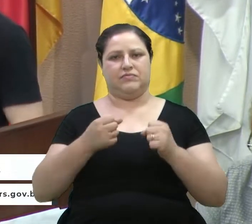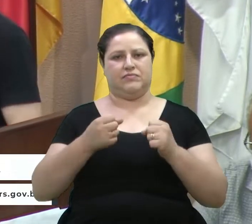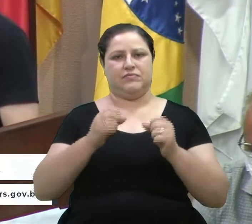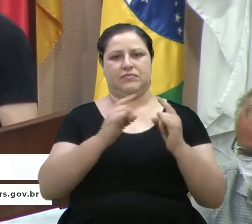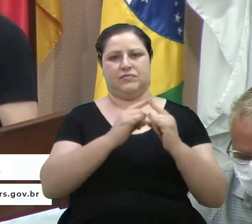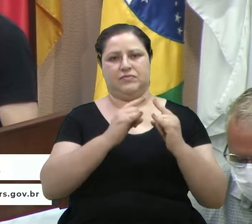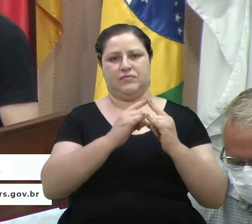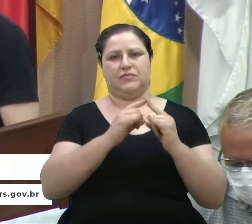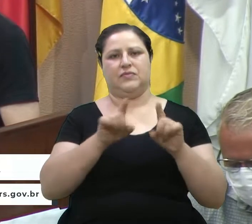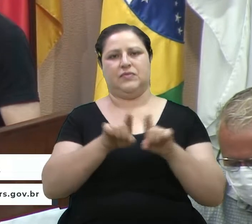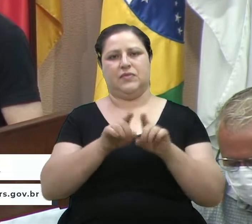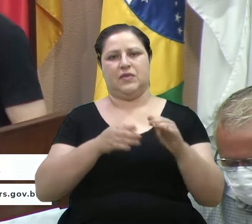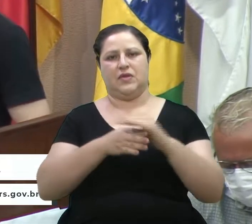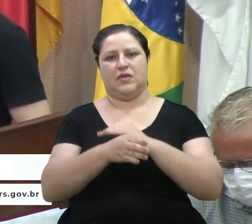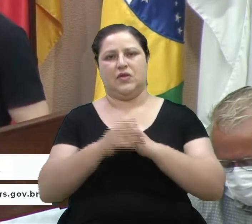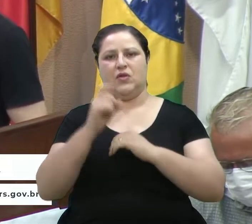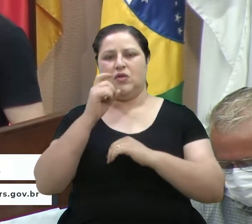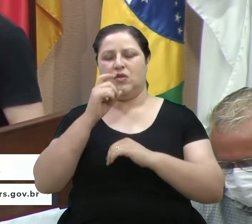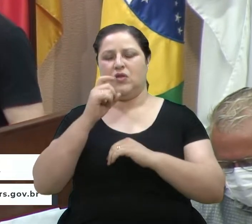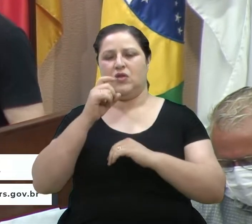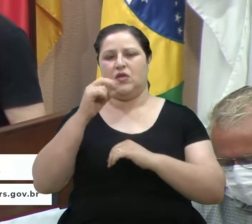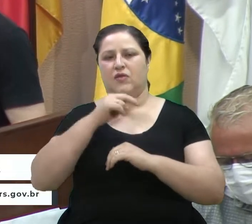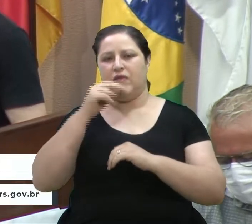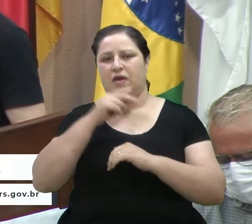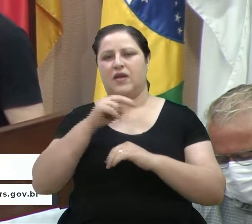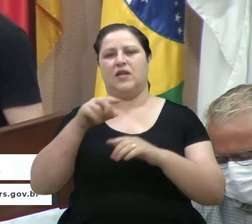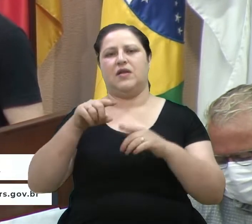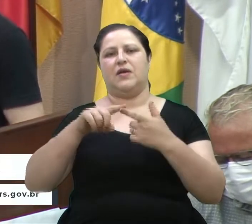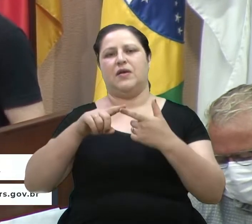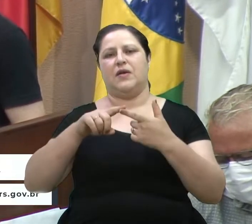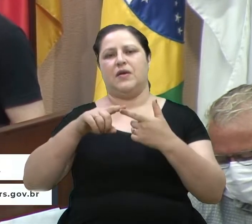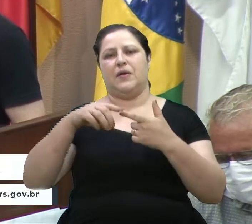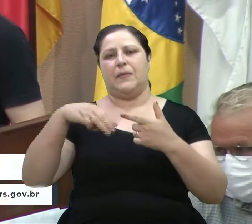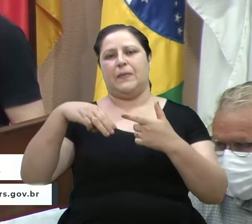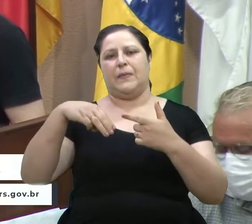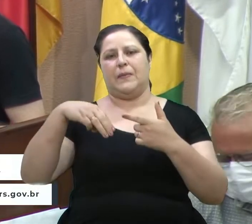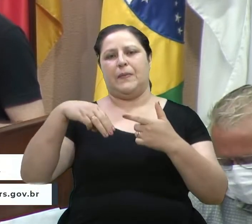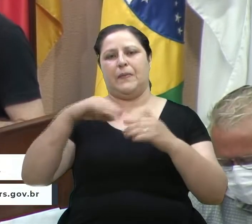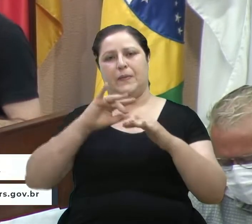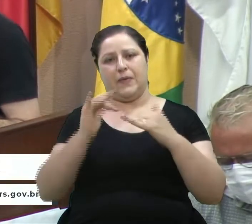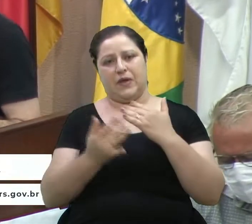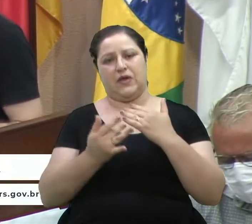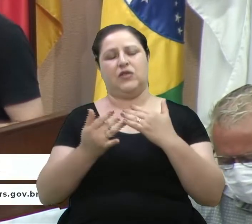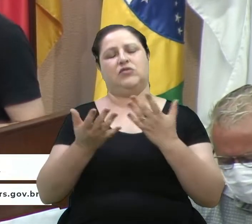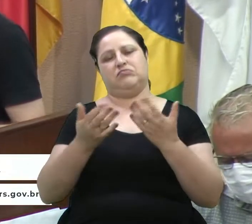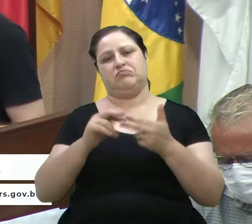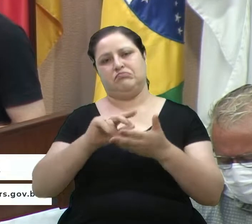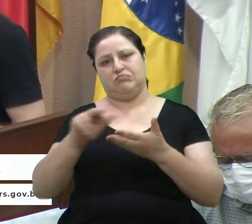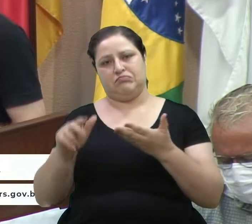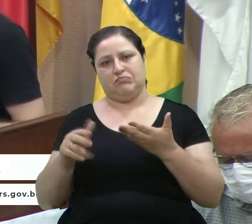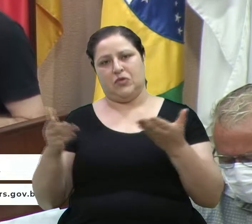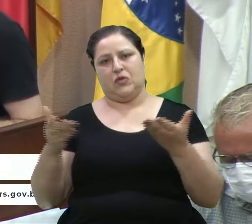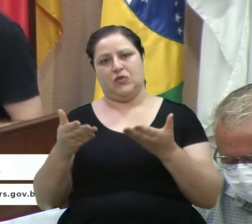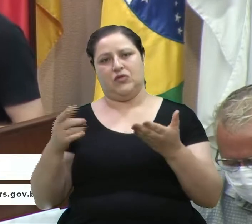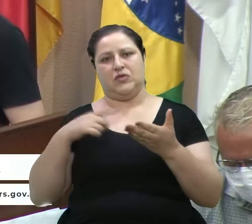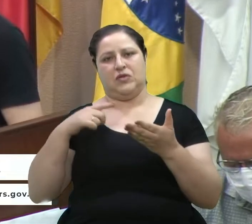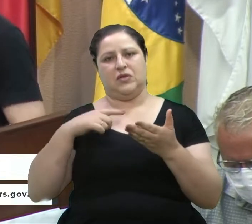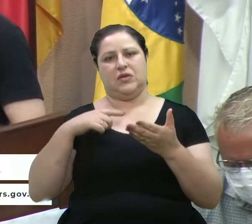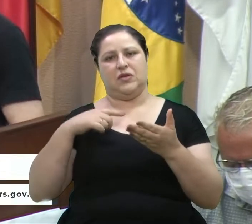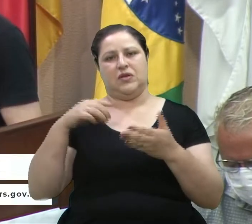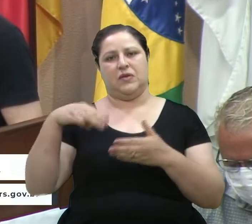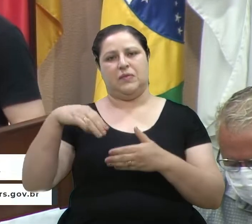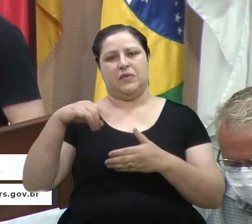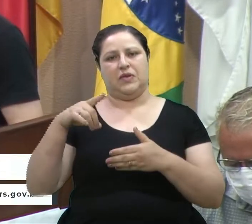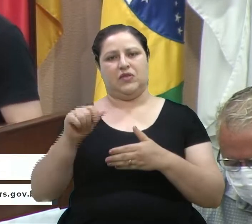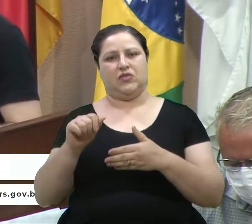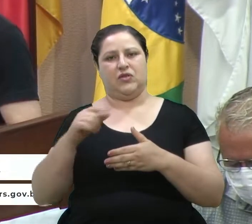jornais, nas séries de TV, que é o que a gente vê hoje. E, do nosso lado, a gente tem só as mídias sociais, quando tem,